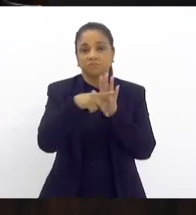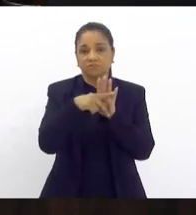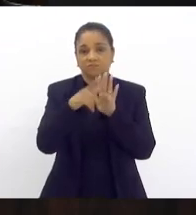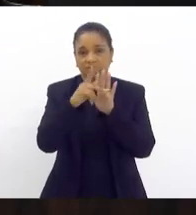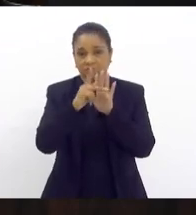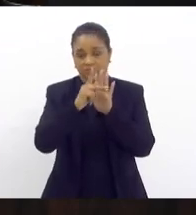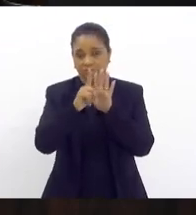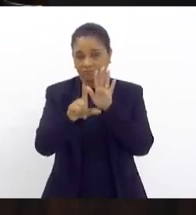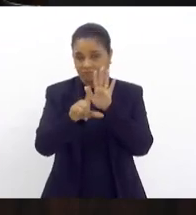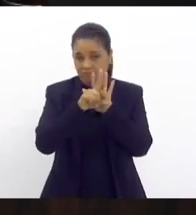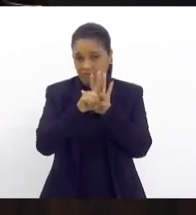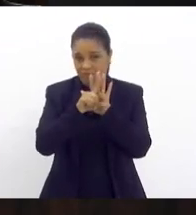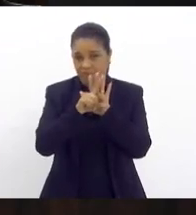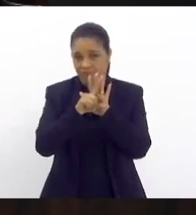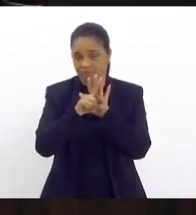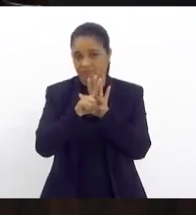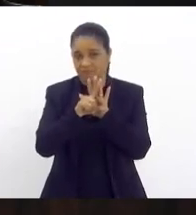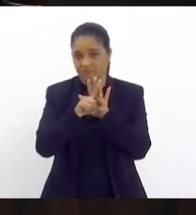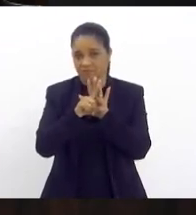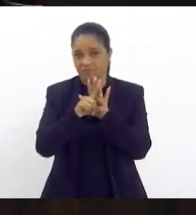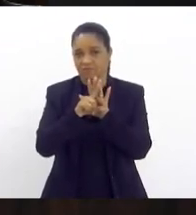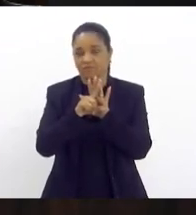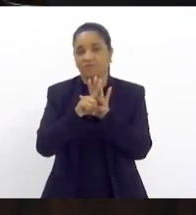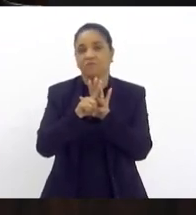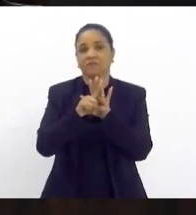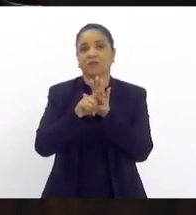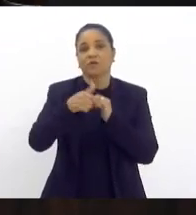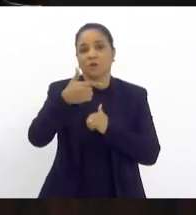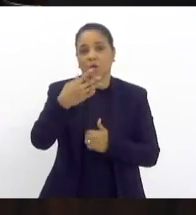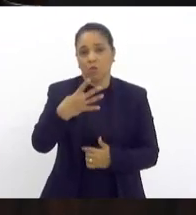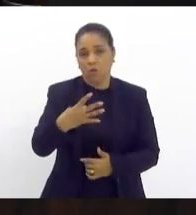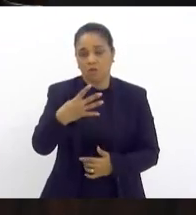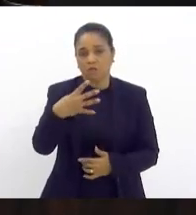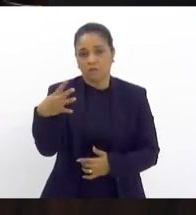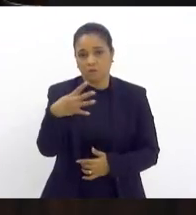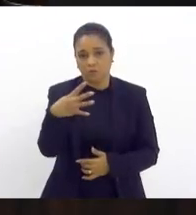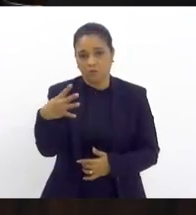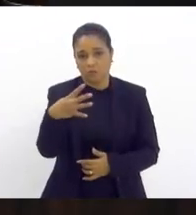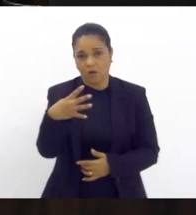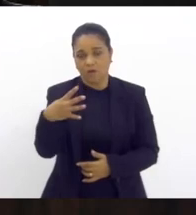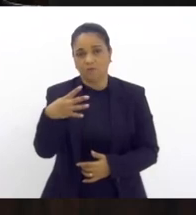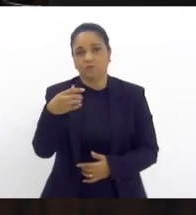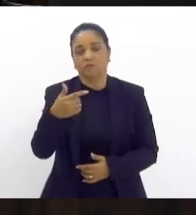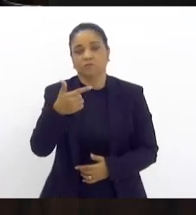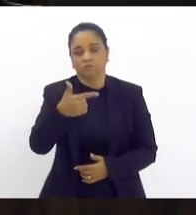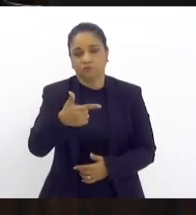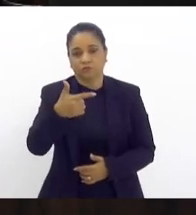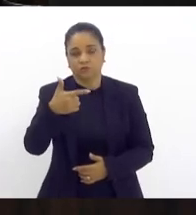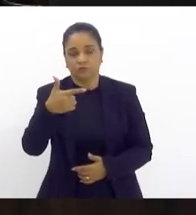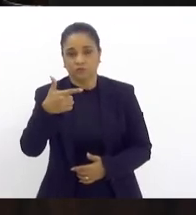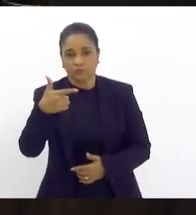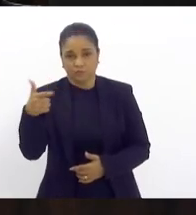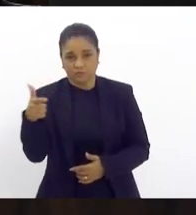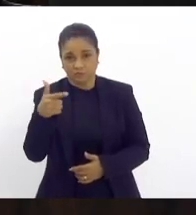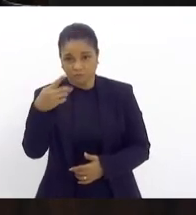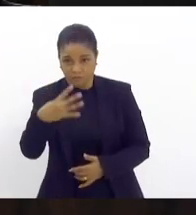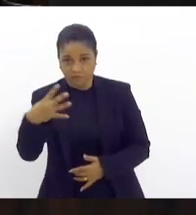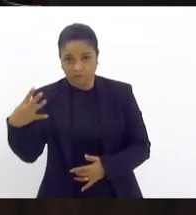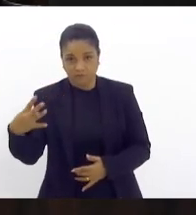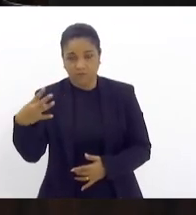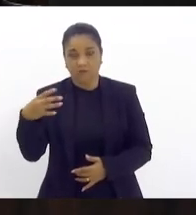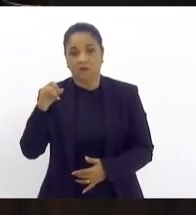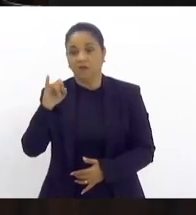Ordem do dia projetos de lei número 44 do ano de 2023 de autoria da deputada